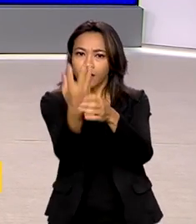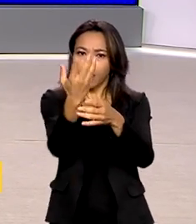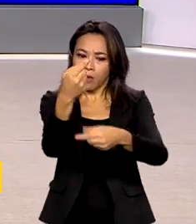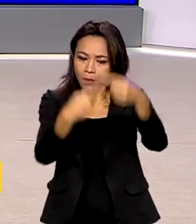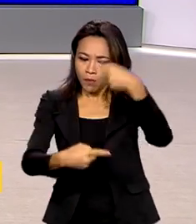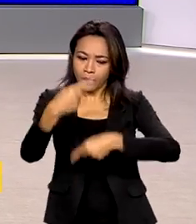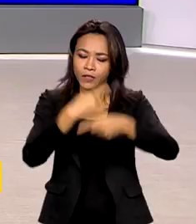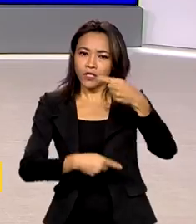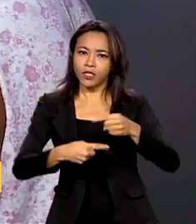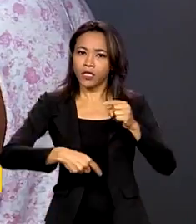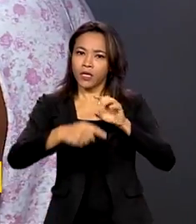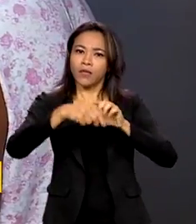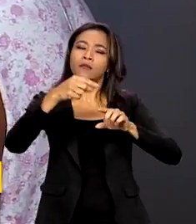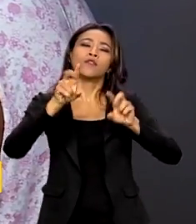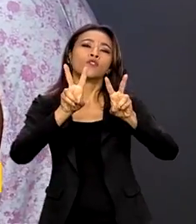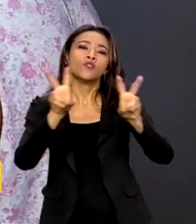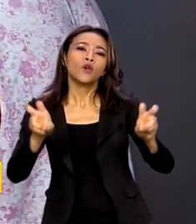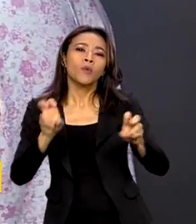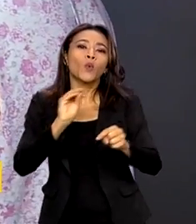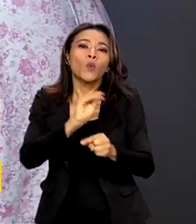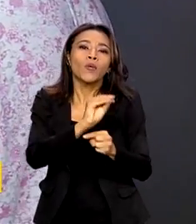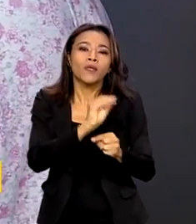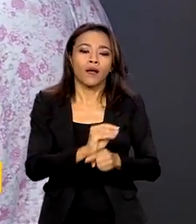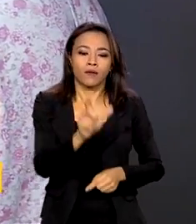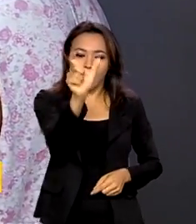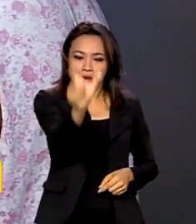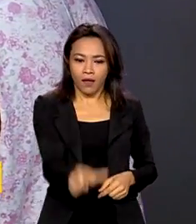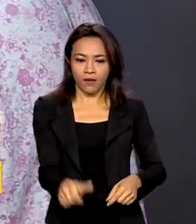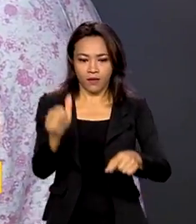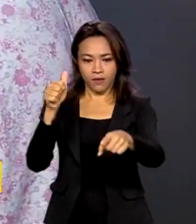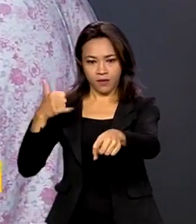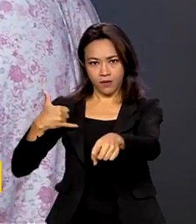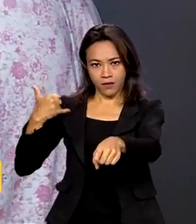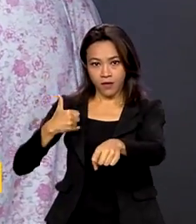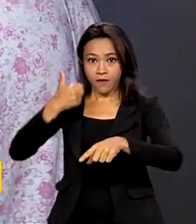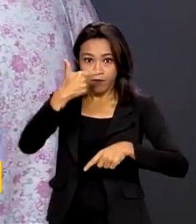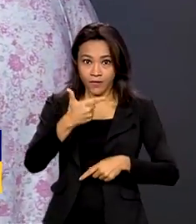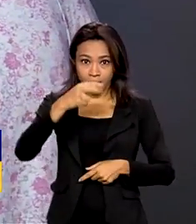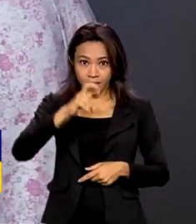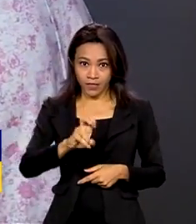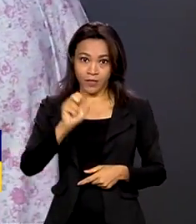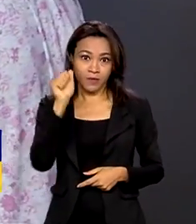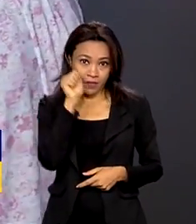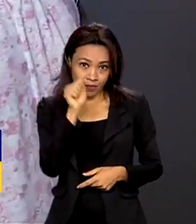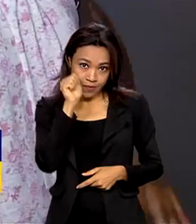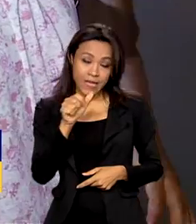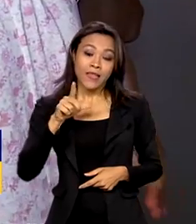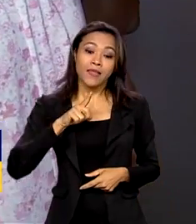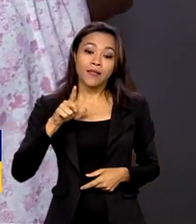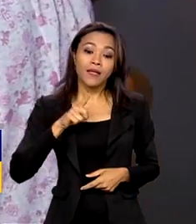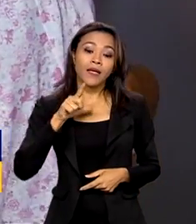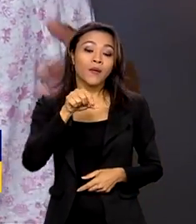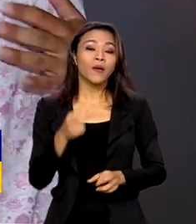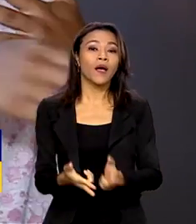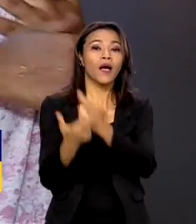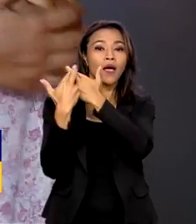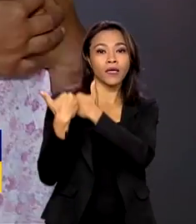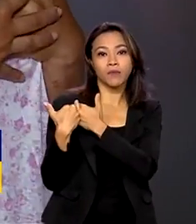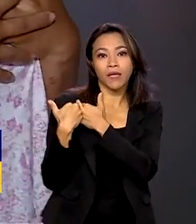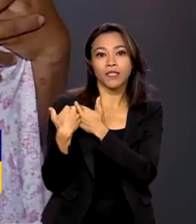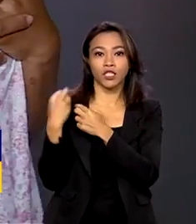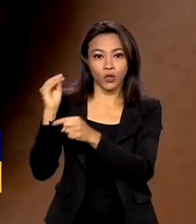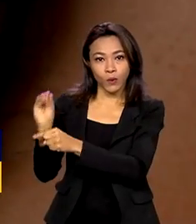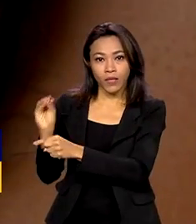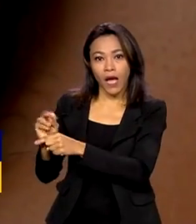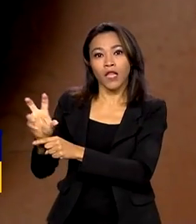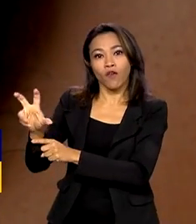de Cuidados. Aos 25 anos de idade, Fernanda Maia tem atualmente a missão de cuidar da